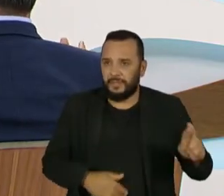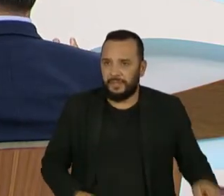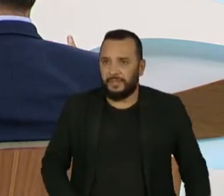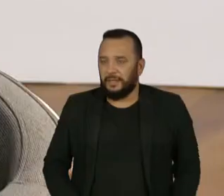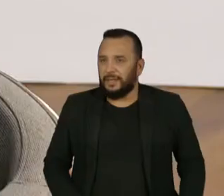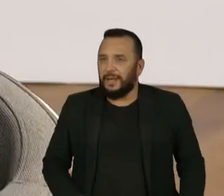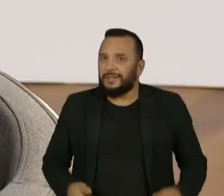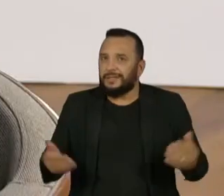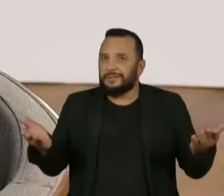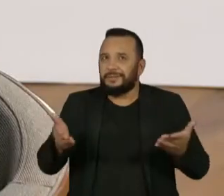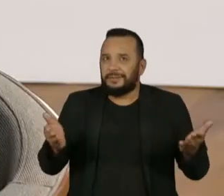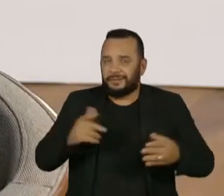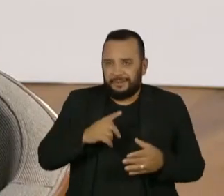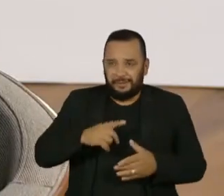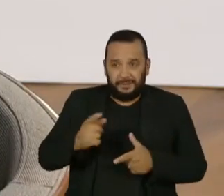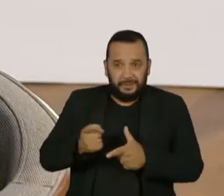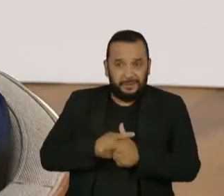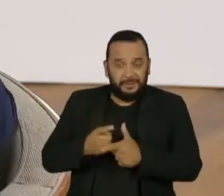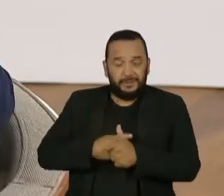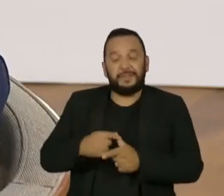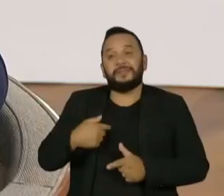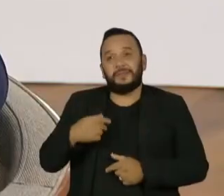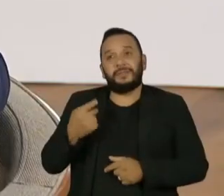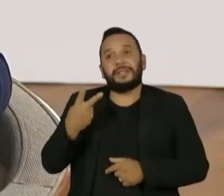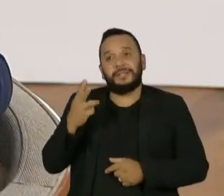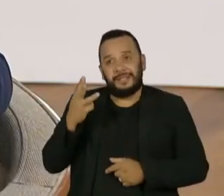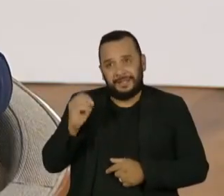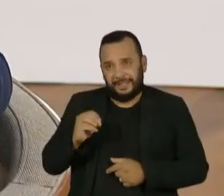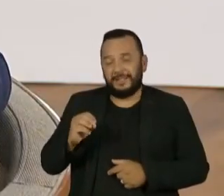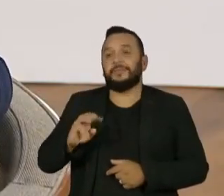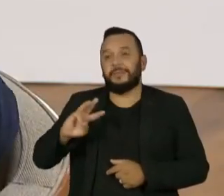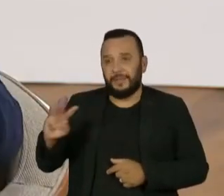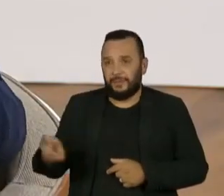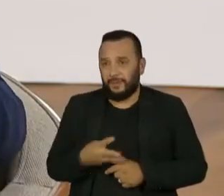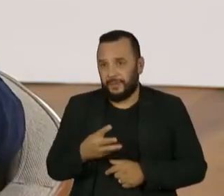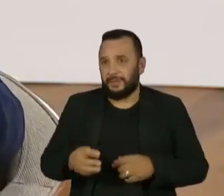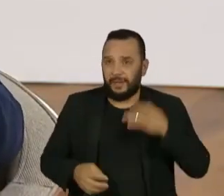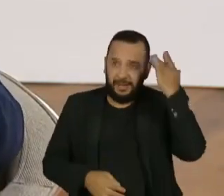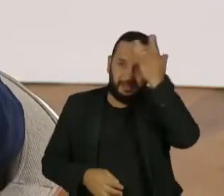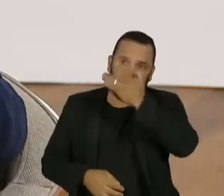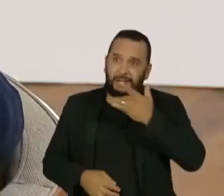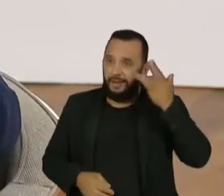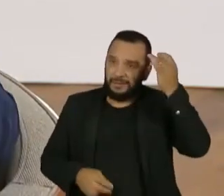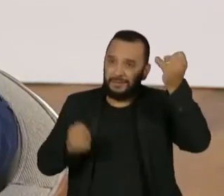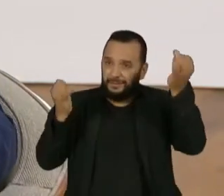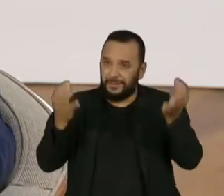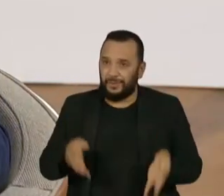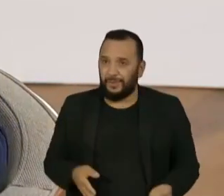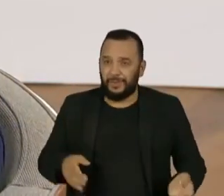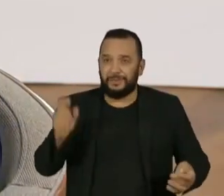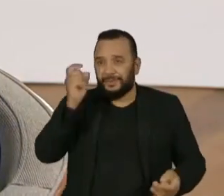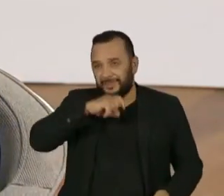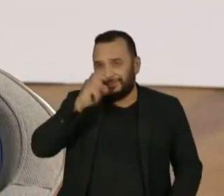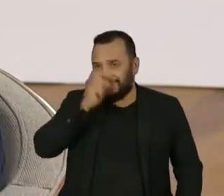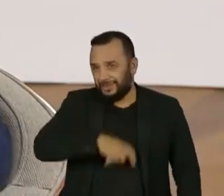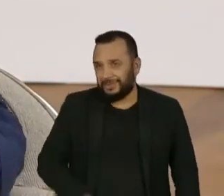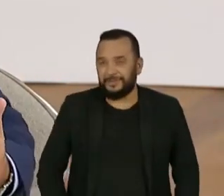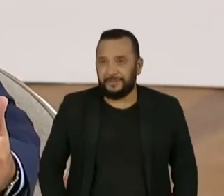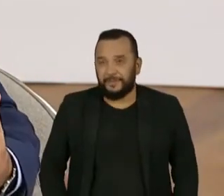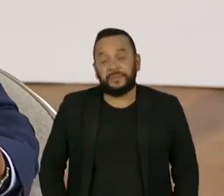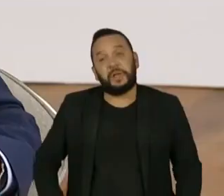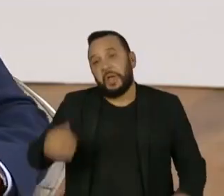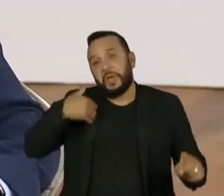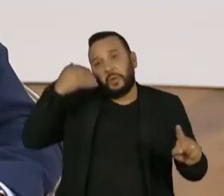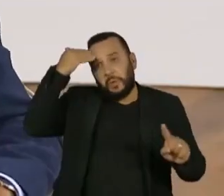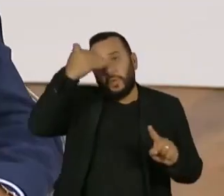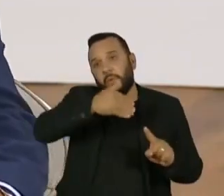um aumento, o déficit de 230 bilhões, com o Haddad indo a público dizer uma inverdade. dizer que isso é culpa